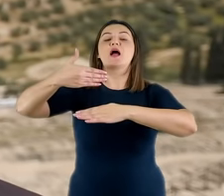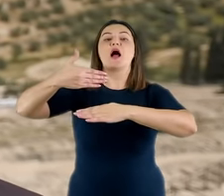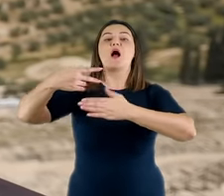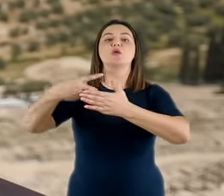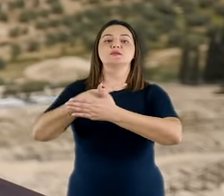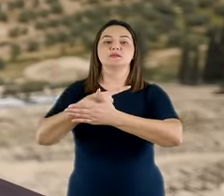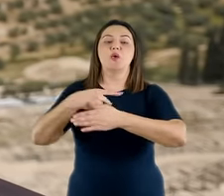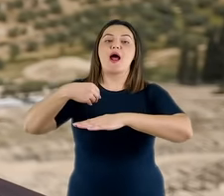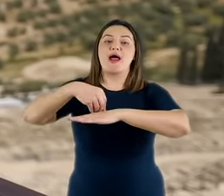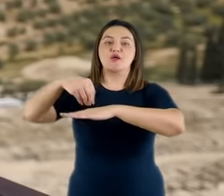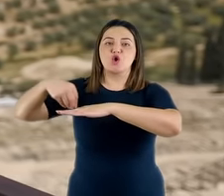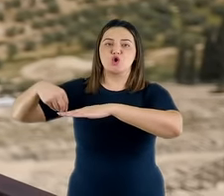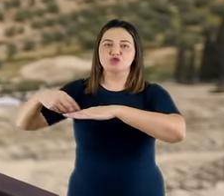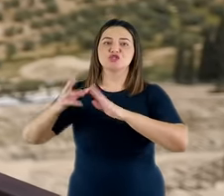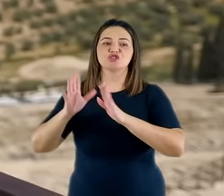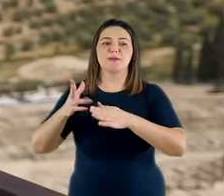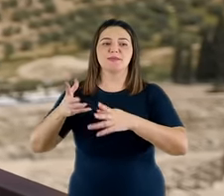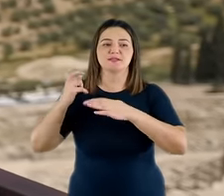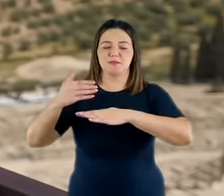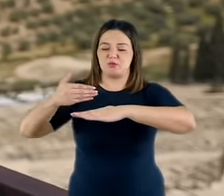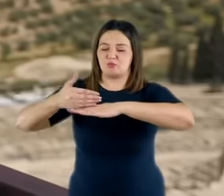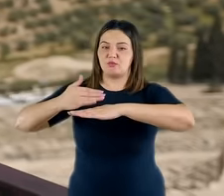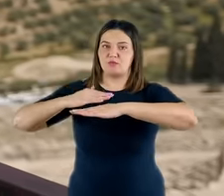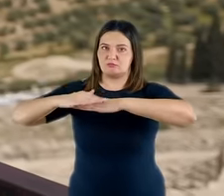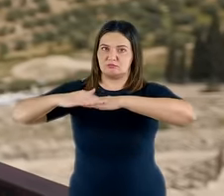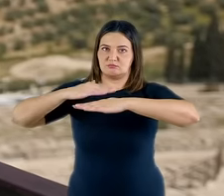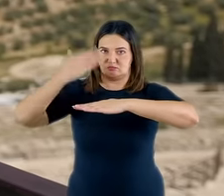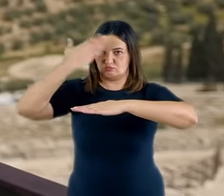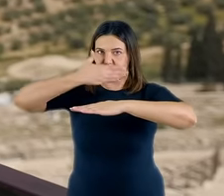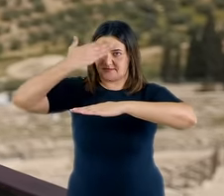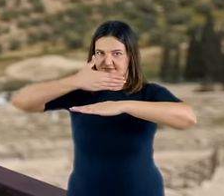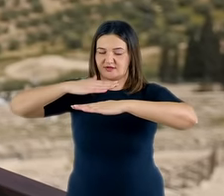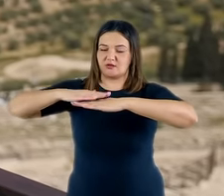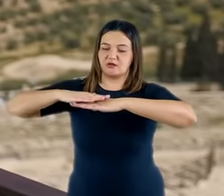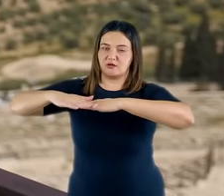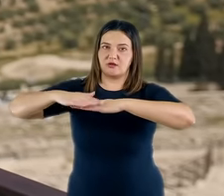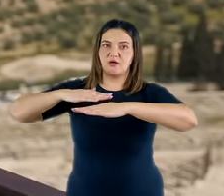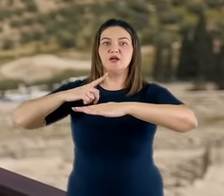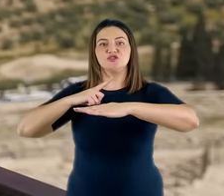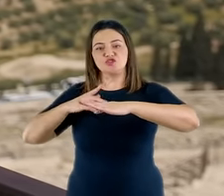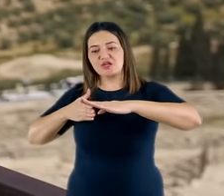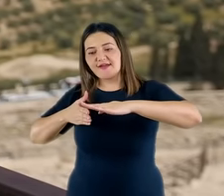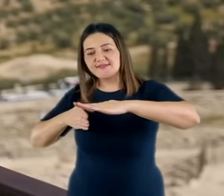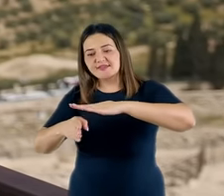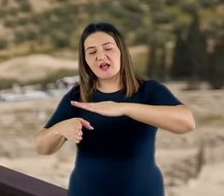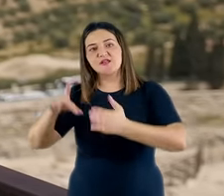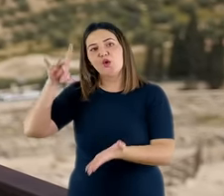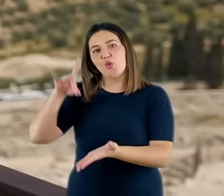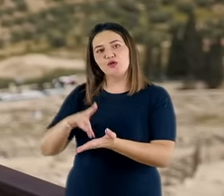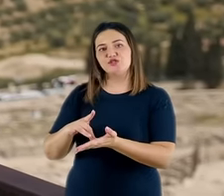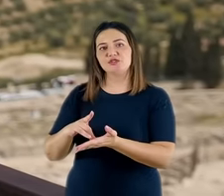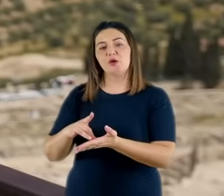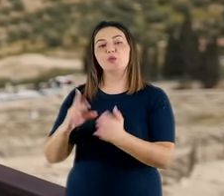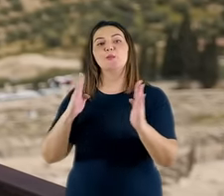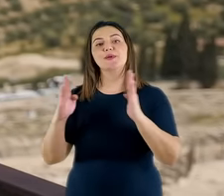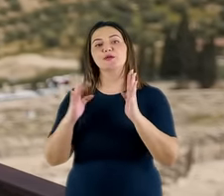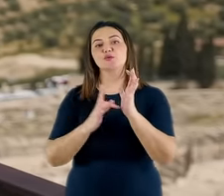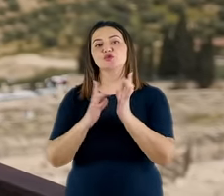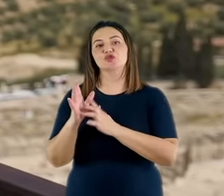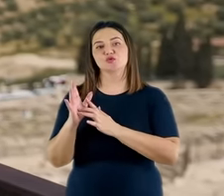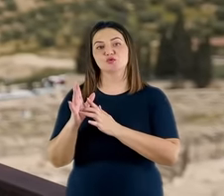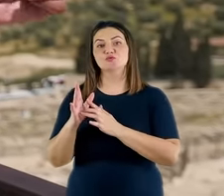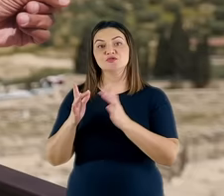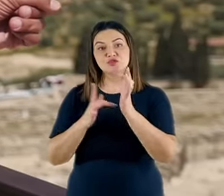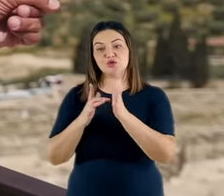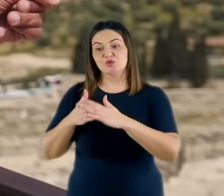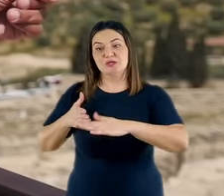E curiosamente, a arqueologia já demonstrou que nessa parte aqui que nós não podemos ver, estava a entrada original da época de Jesus,